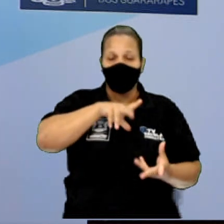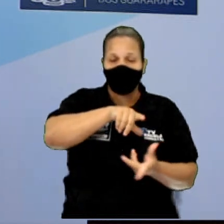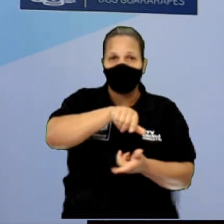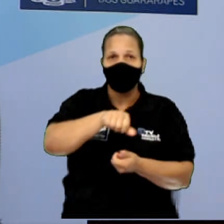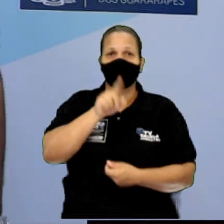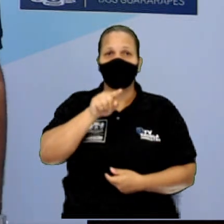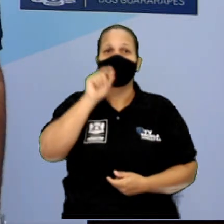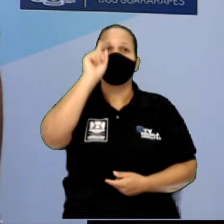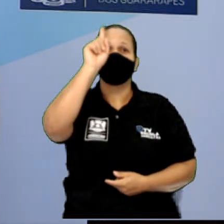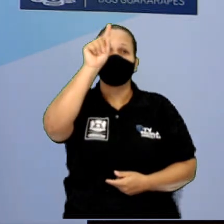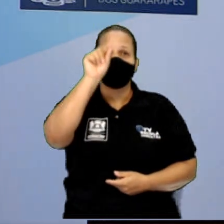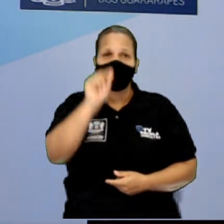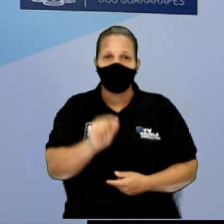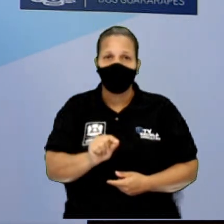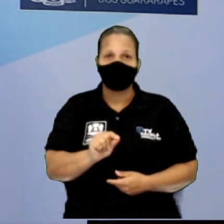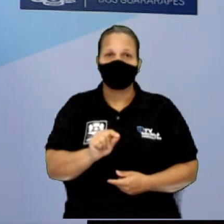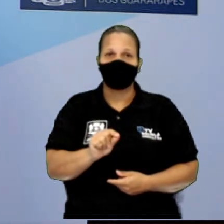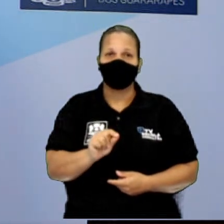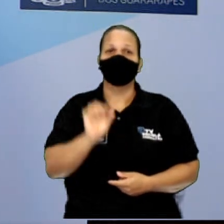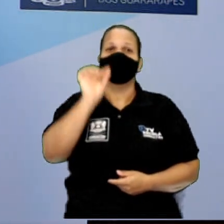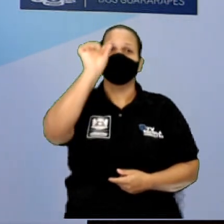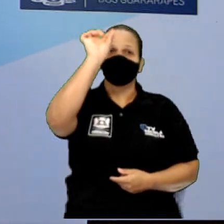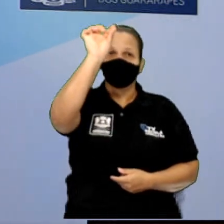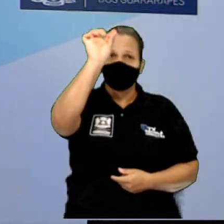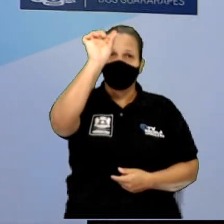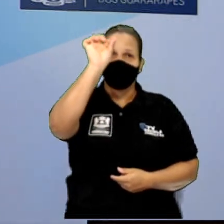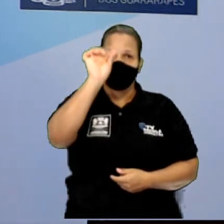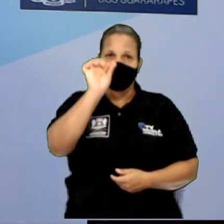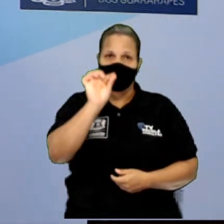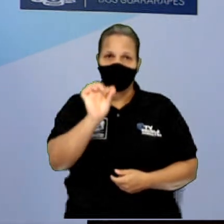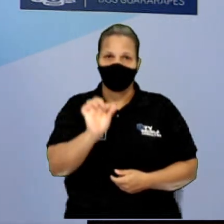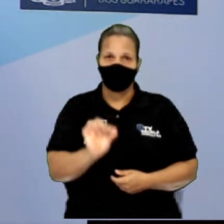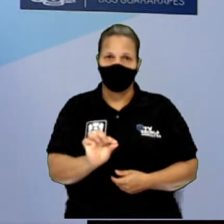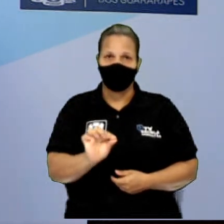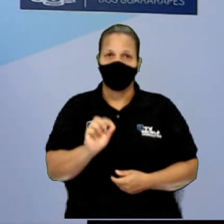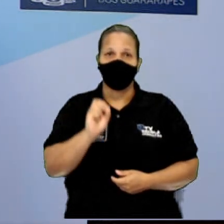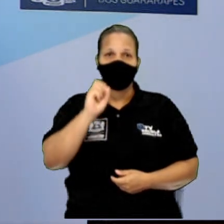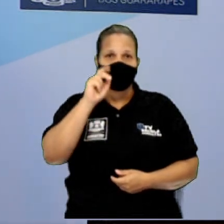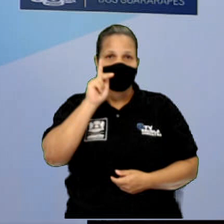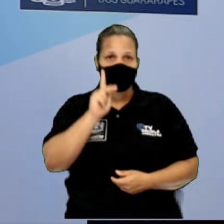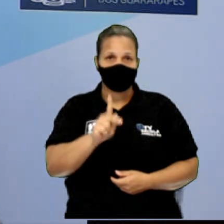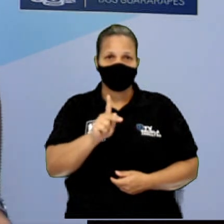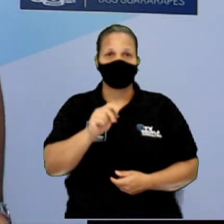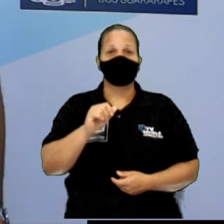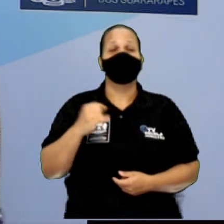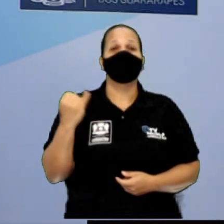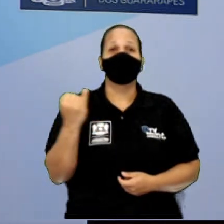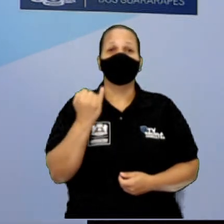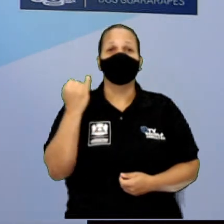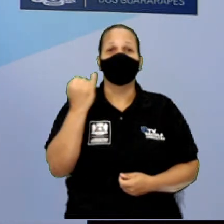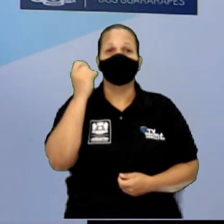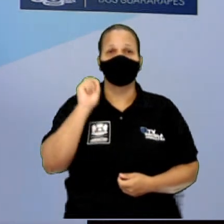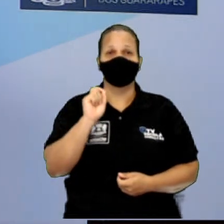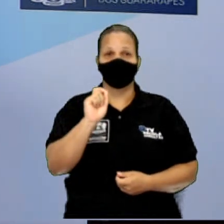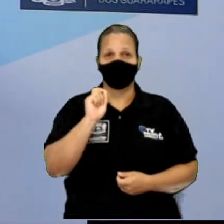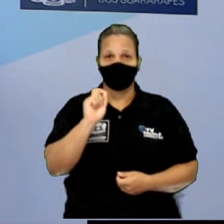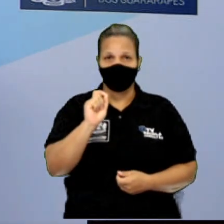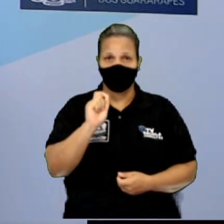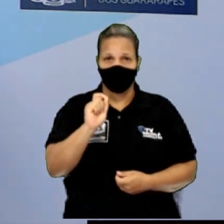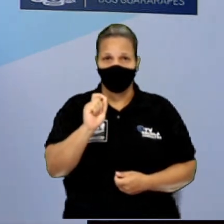tá? De um ponto para o outro de maneira vertical. É importante destacar que tanto